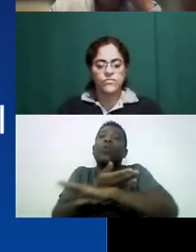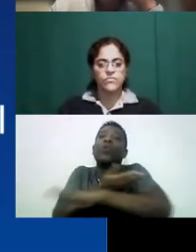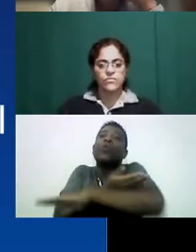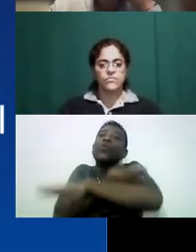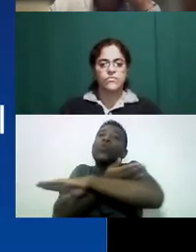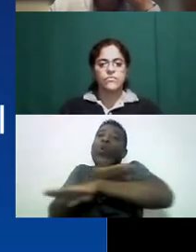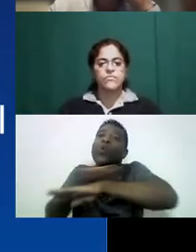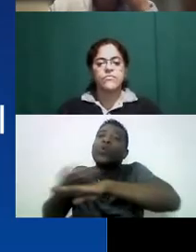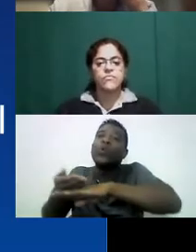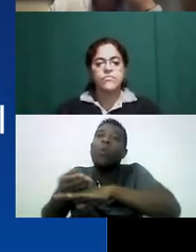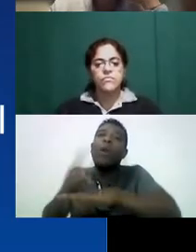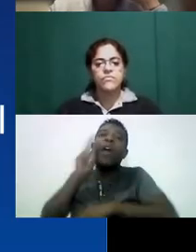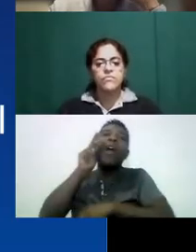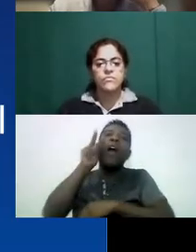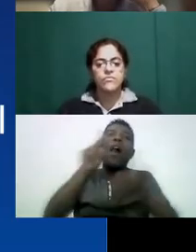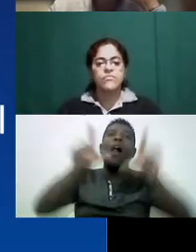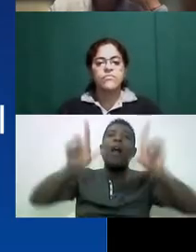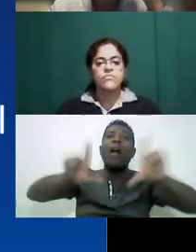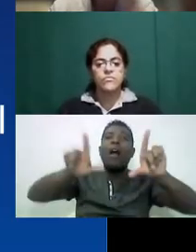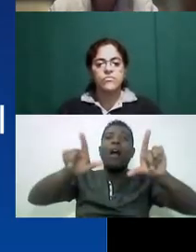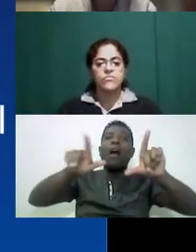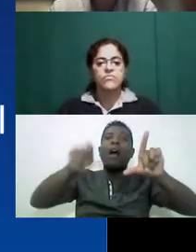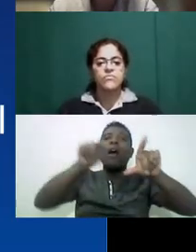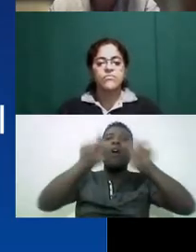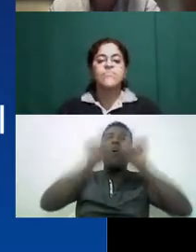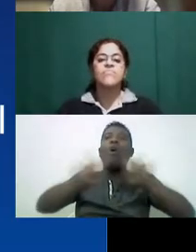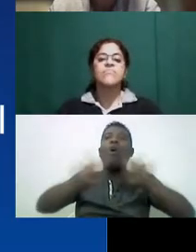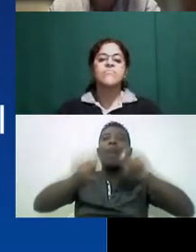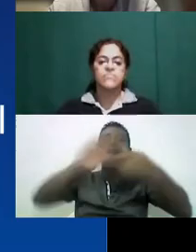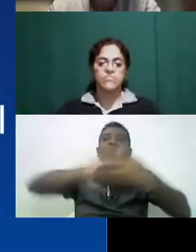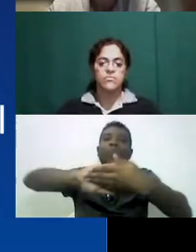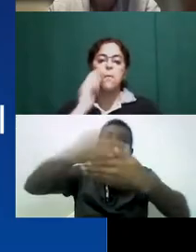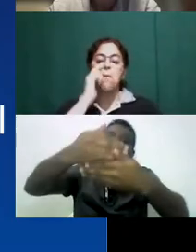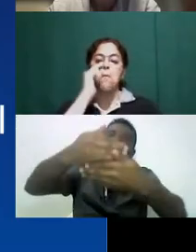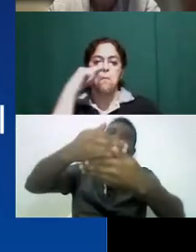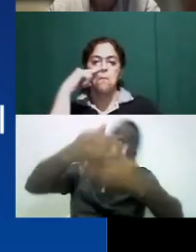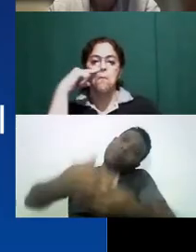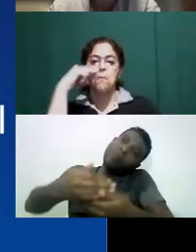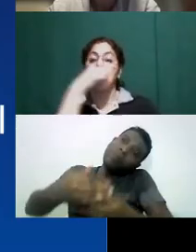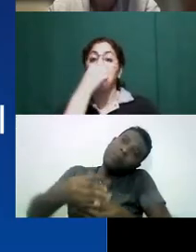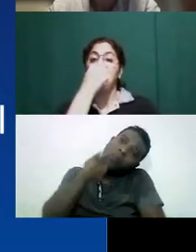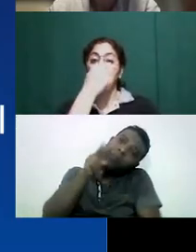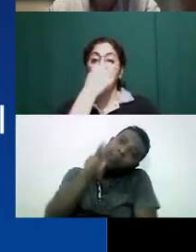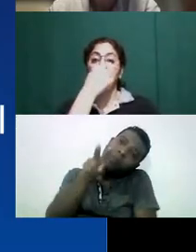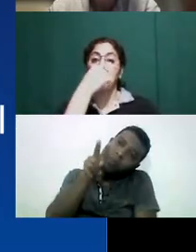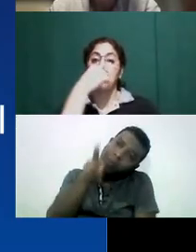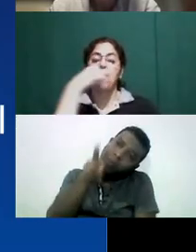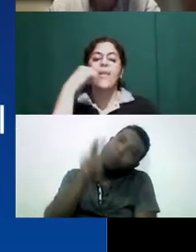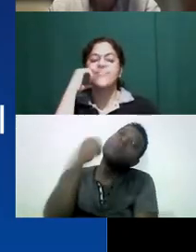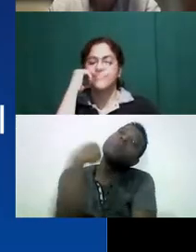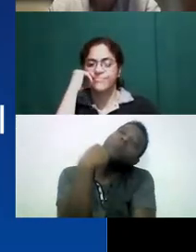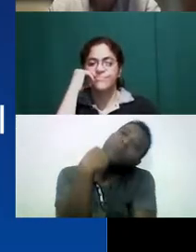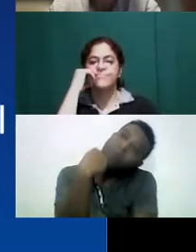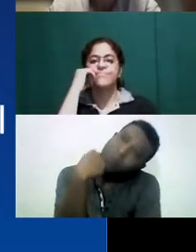no músculo desse, né? Que eu vou tensionar excessivamente esse músculo, que é o oblíquo superior, né? E